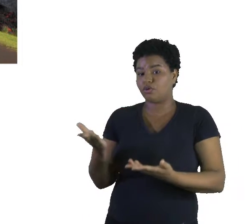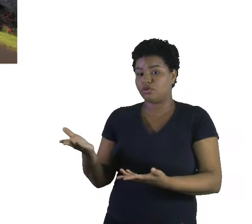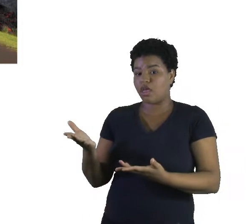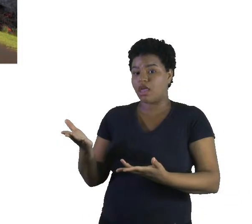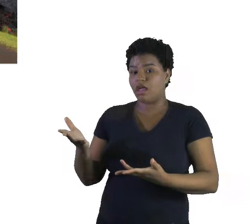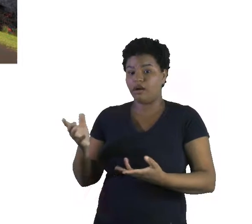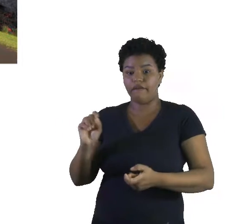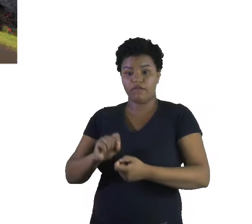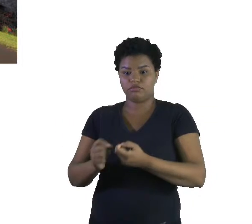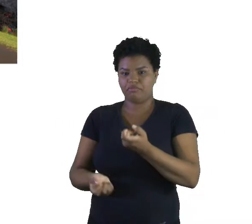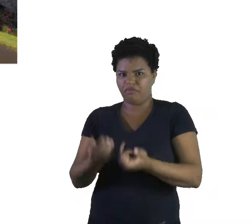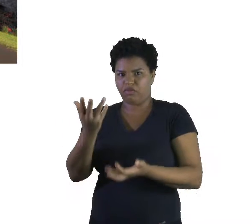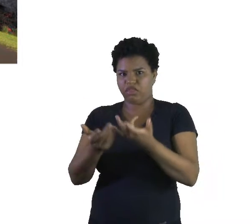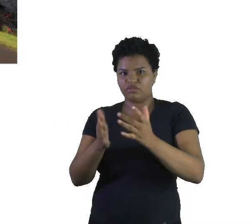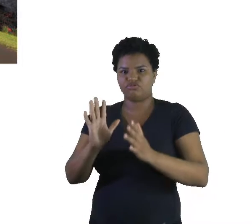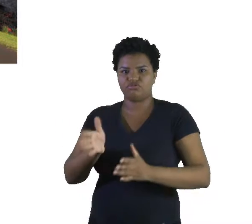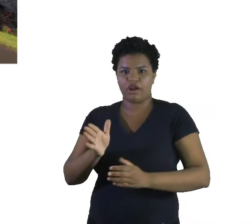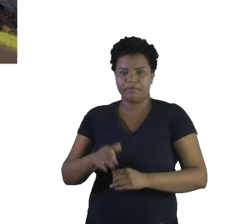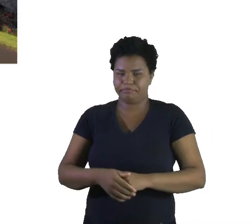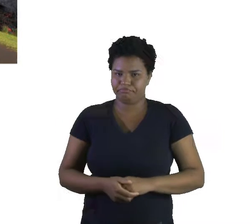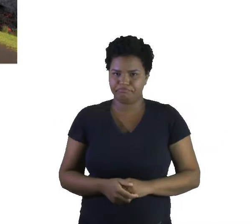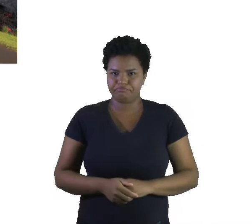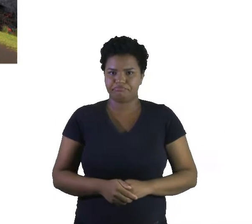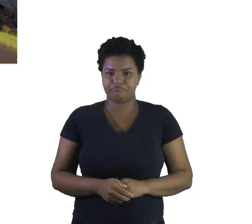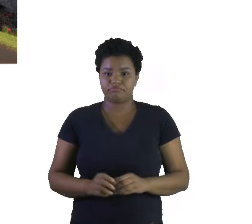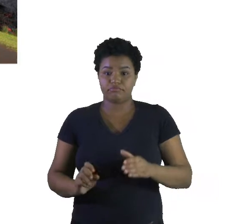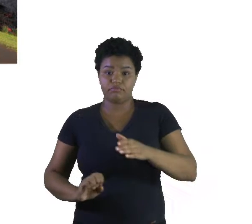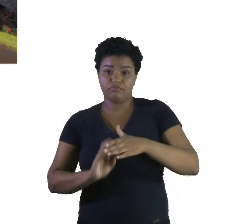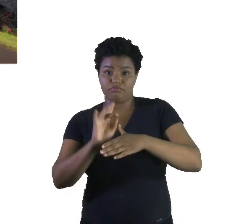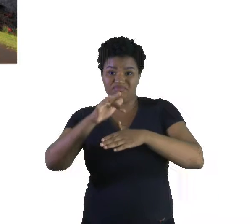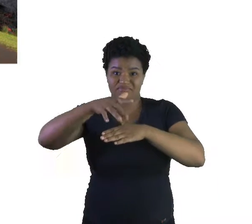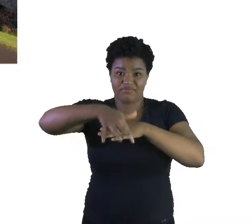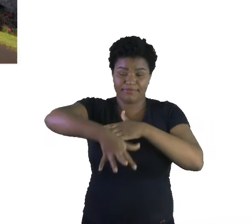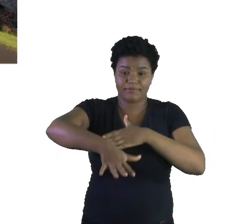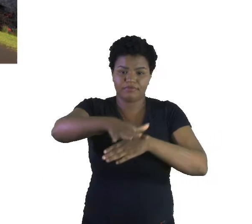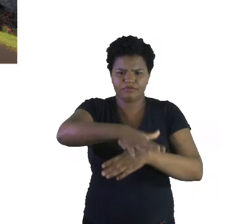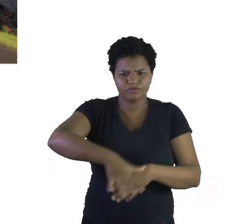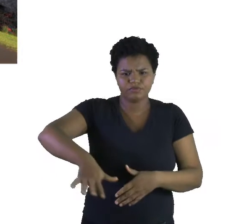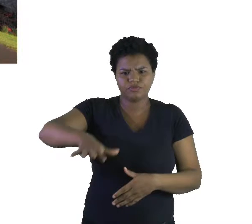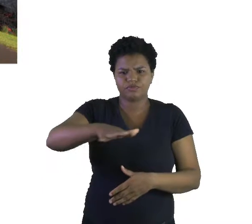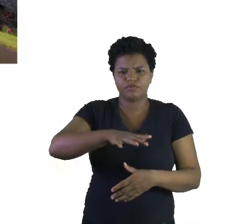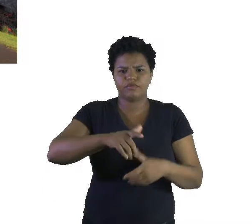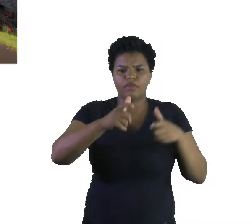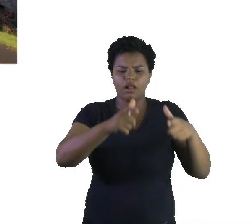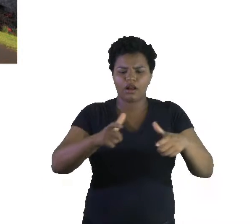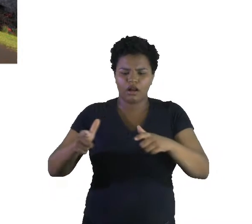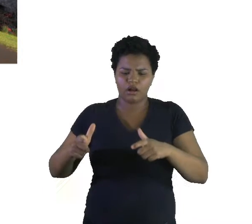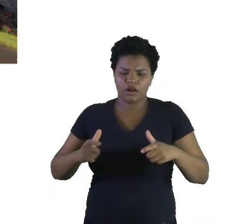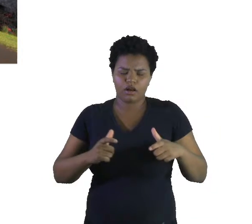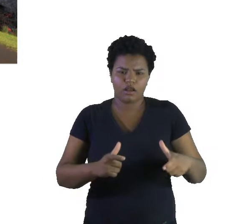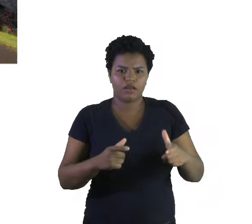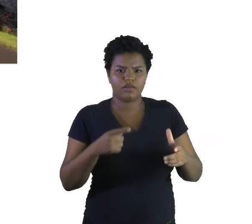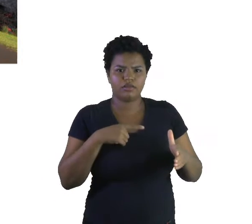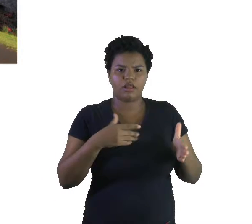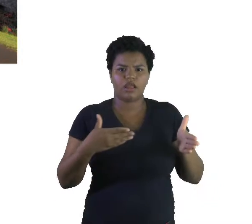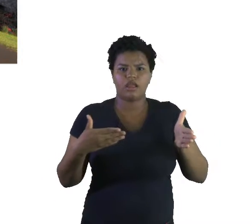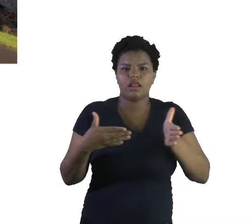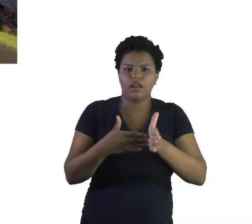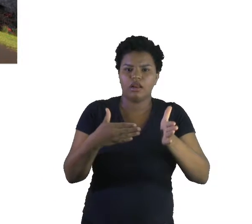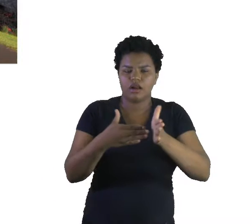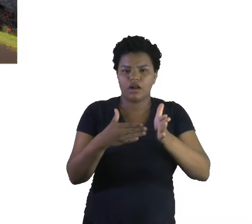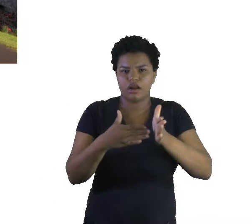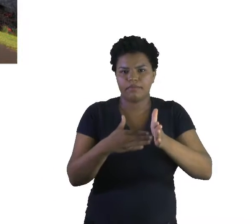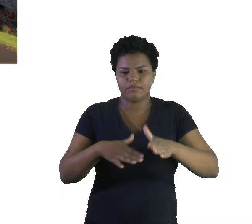atividade. Os vulcões se estabelecem, em geral, em regiões que limitam as placas, ou